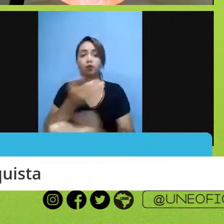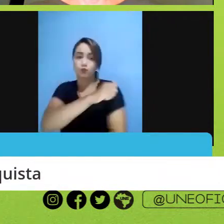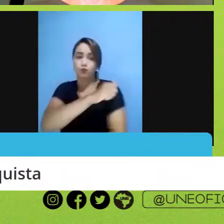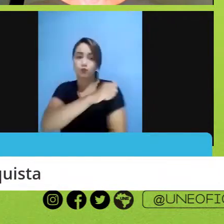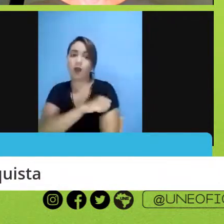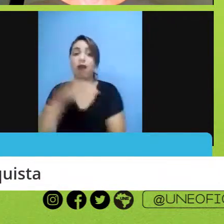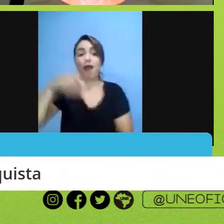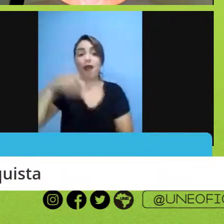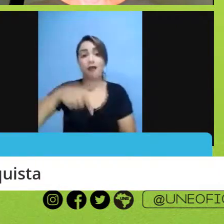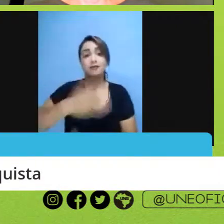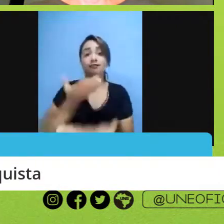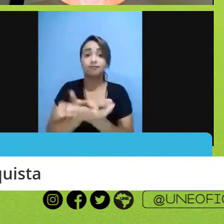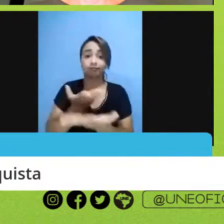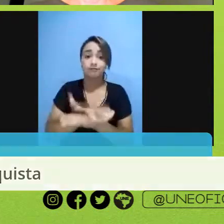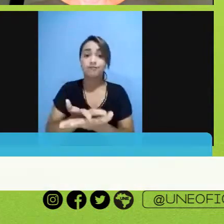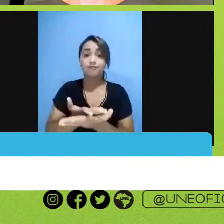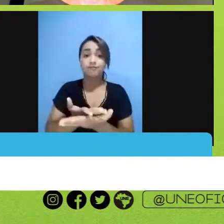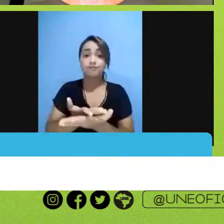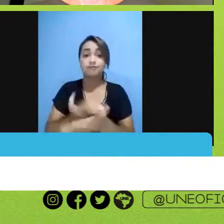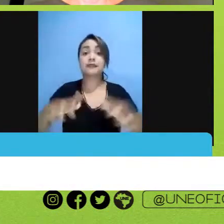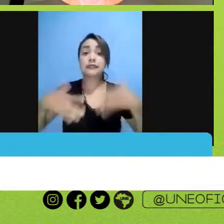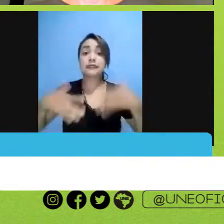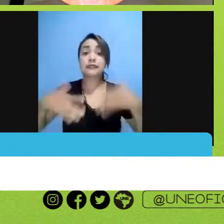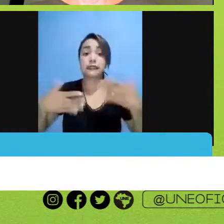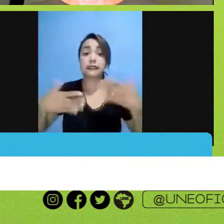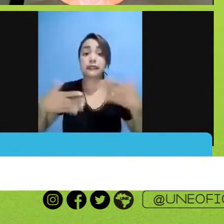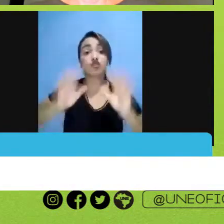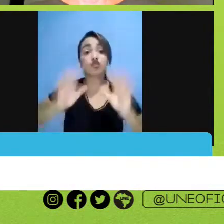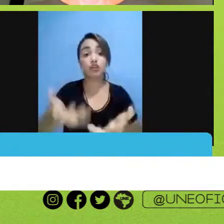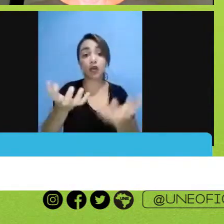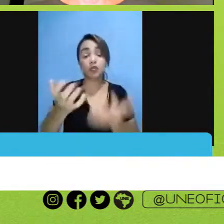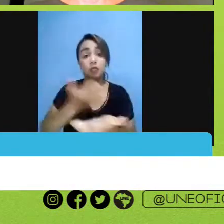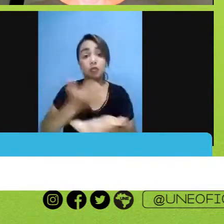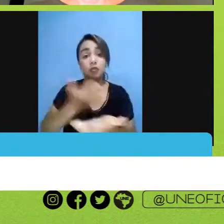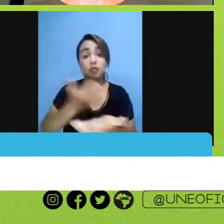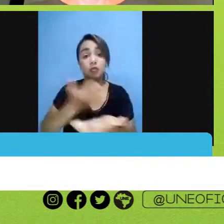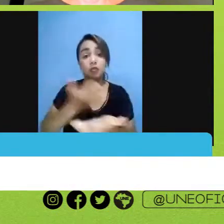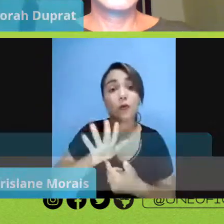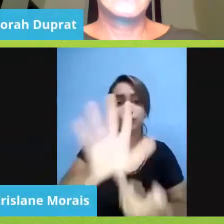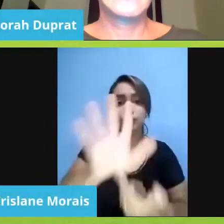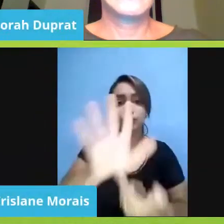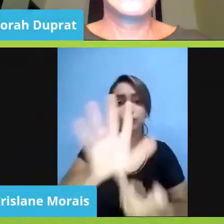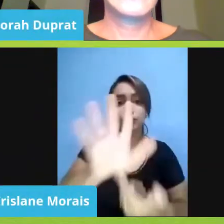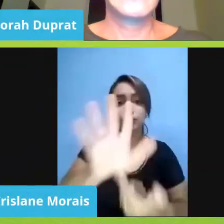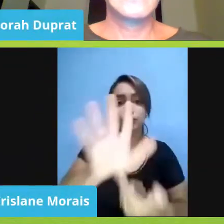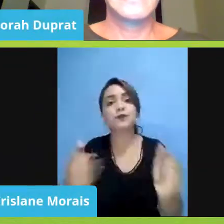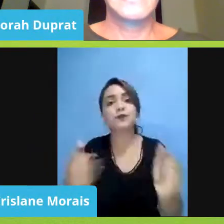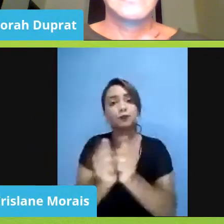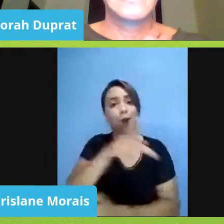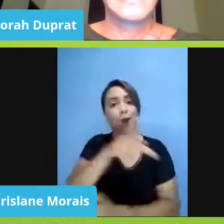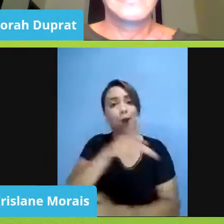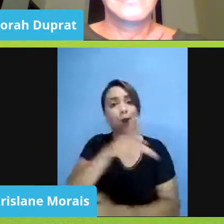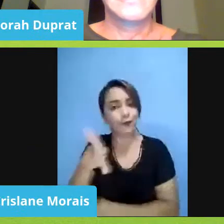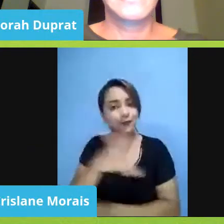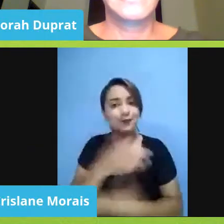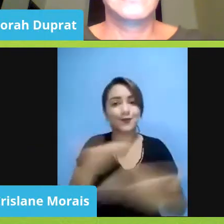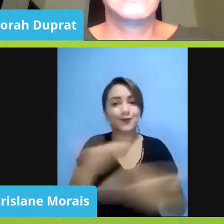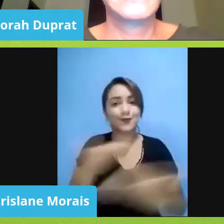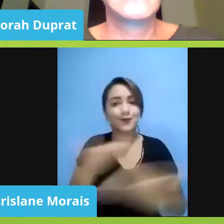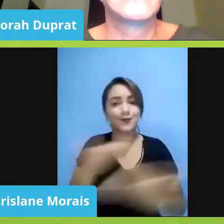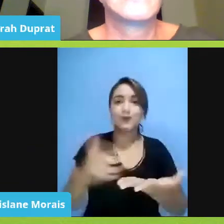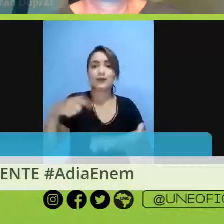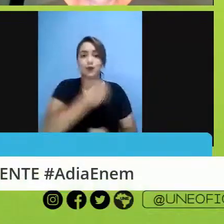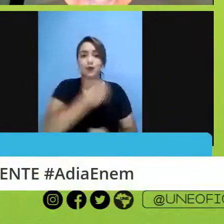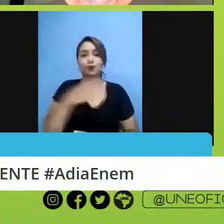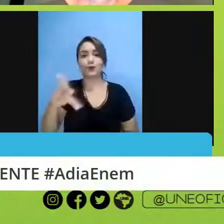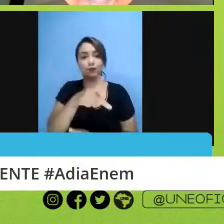aulas, e aí eu queria já ir encaminhando aqui para passar para a professora, que será hoje a nossa professora, Débora,